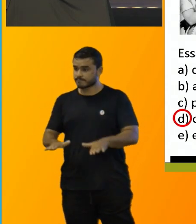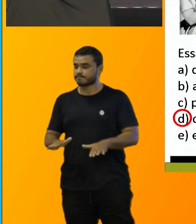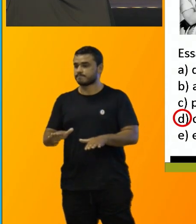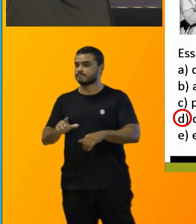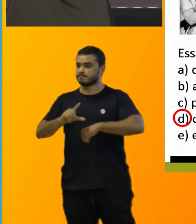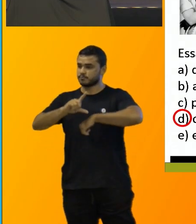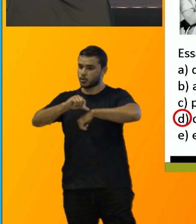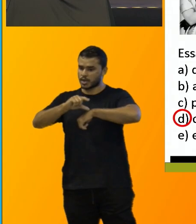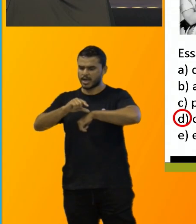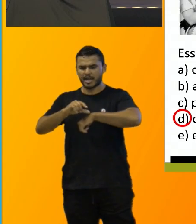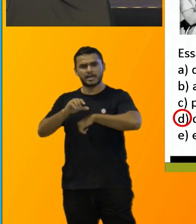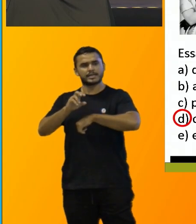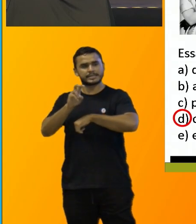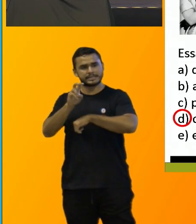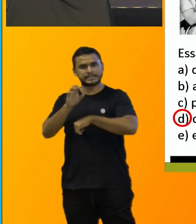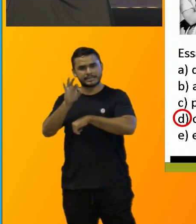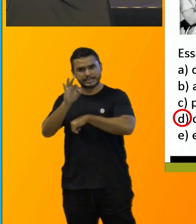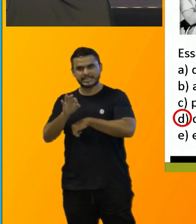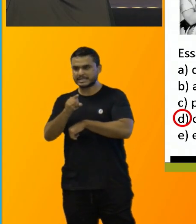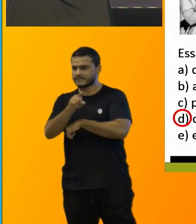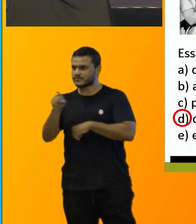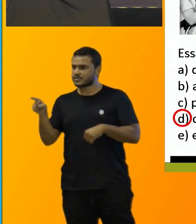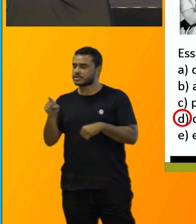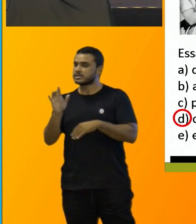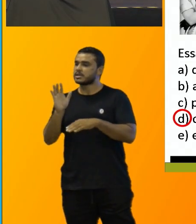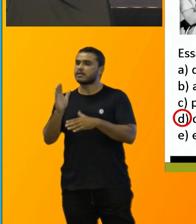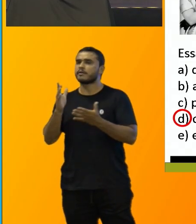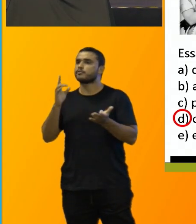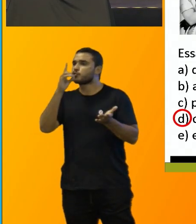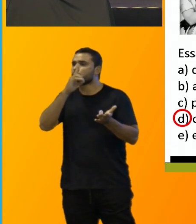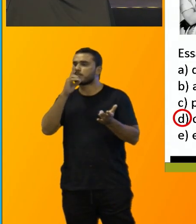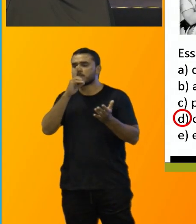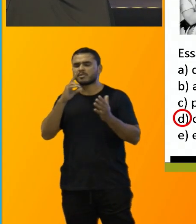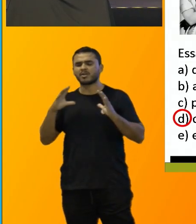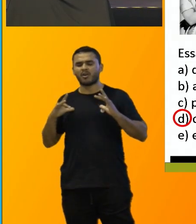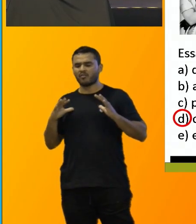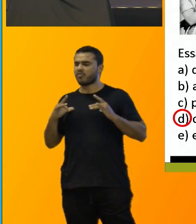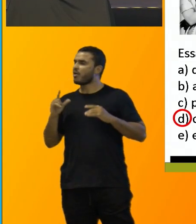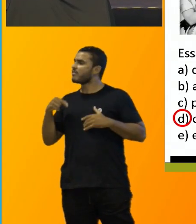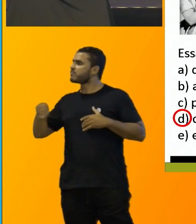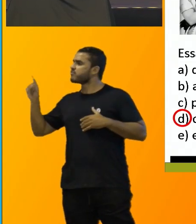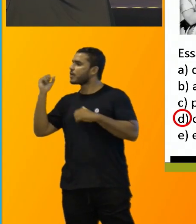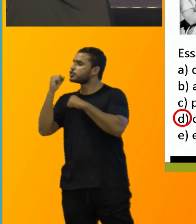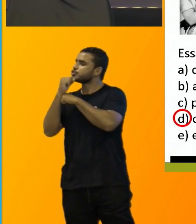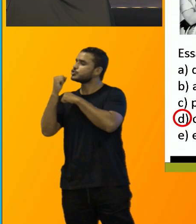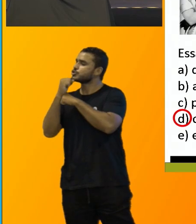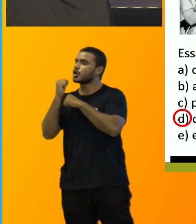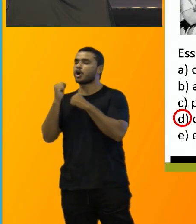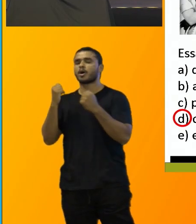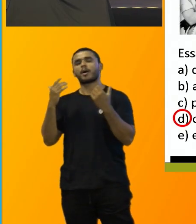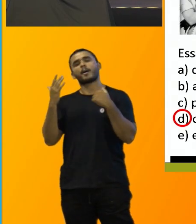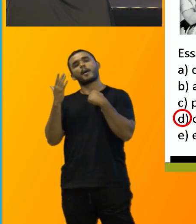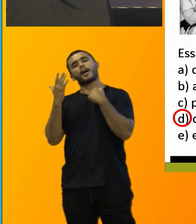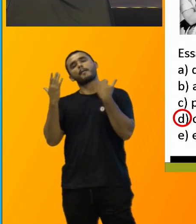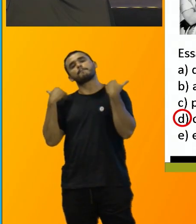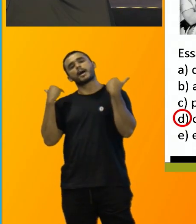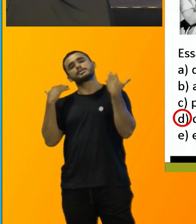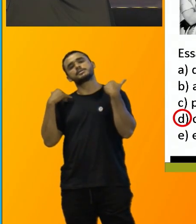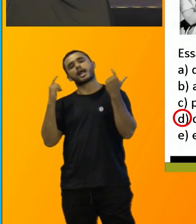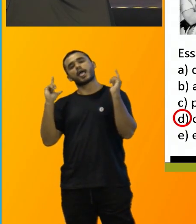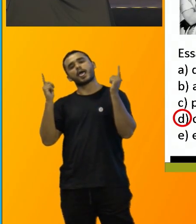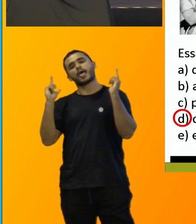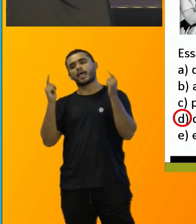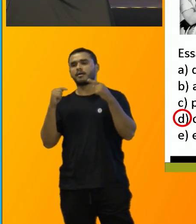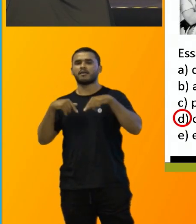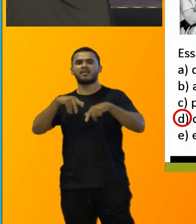aqui. Era muito mais atrativo estar num shopping, estar batendo bola, era muito mais atrativo uma série de coisas. Mas